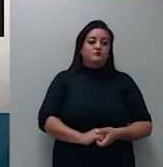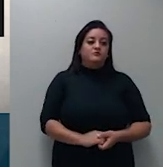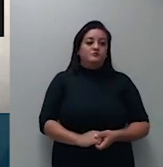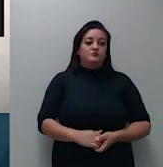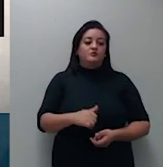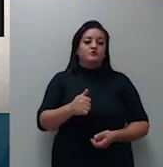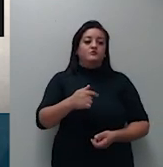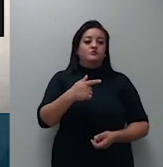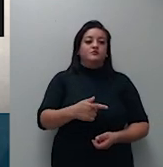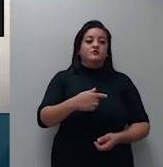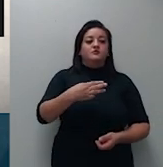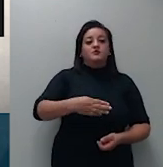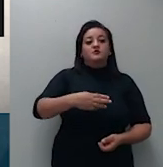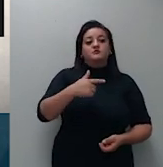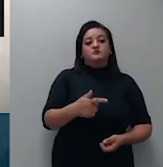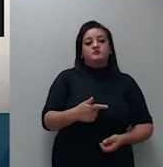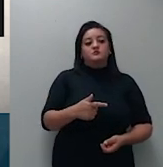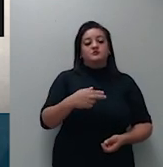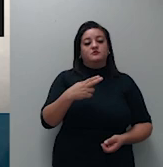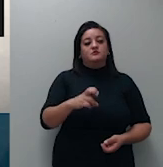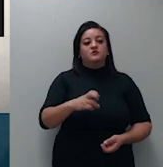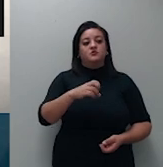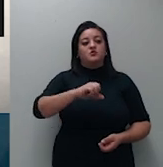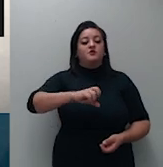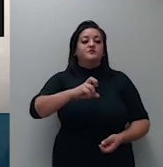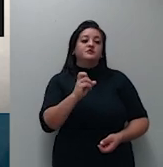especial um 747